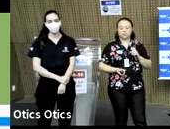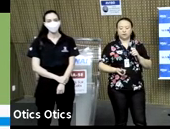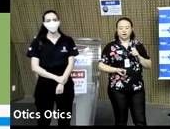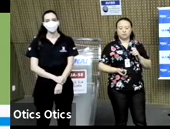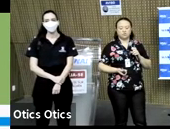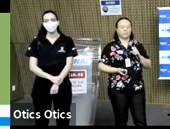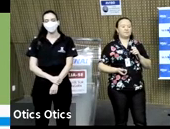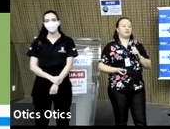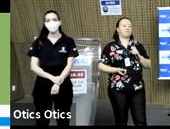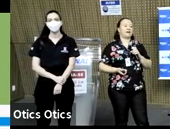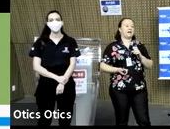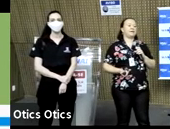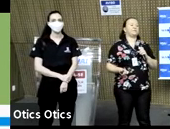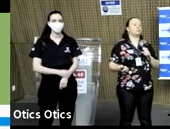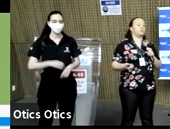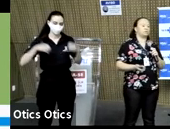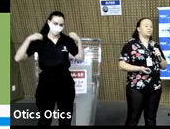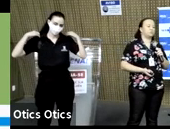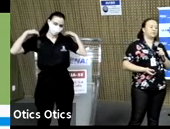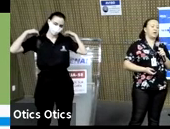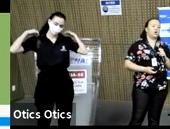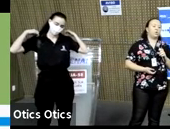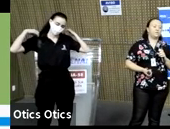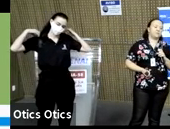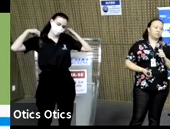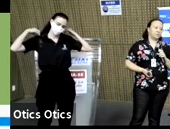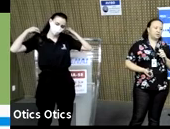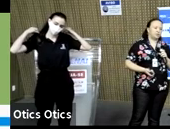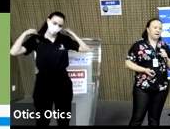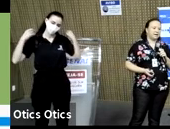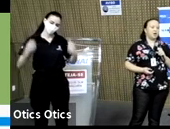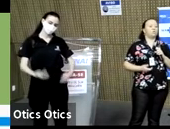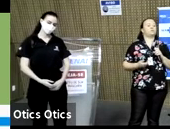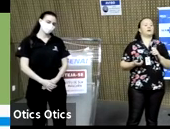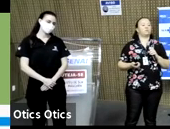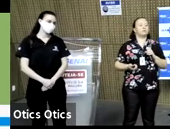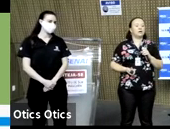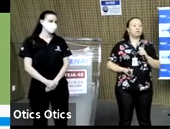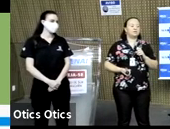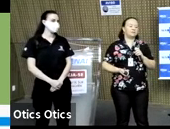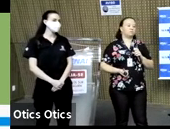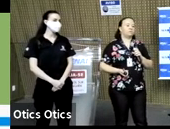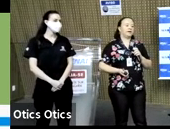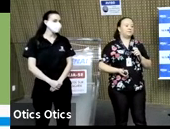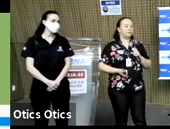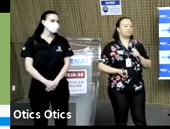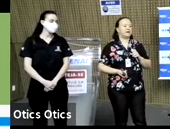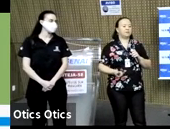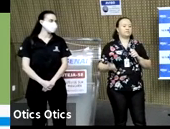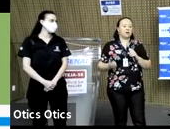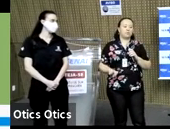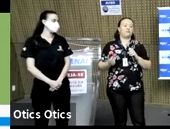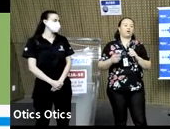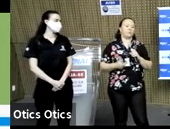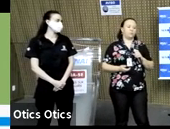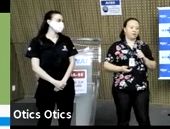acontecido por causa que o paciente realiza algumas consultas ou exames no particular, quando a regulação entra em contato,